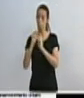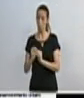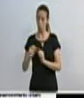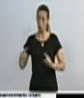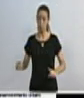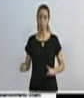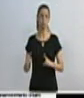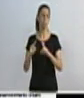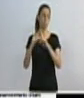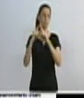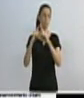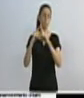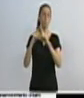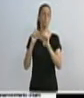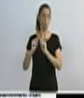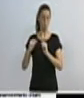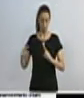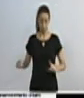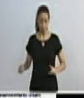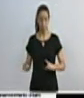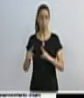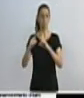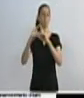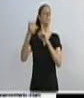feita uma